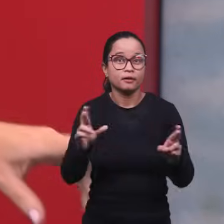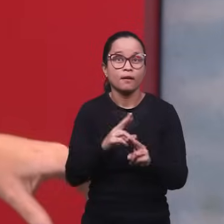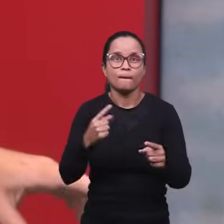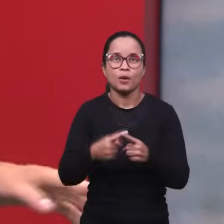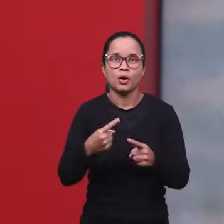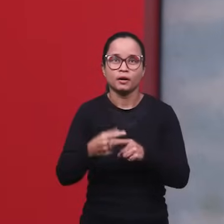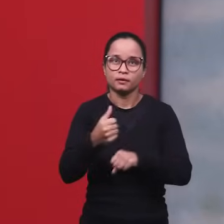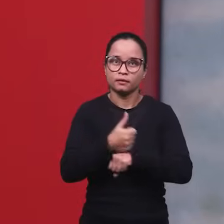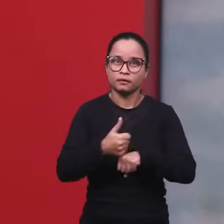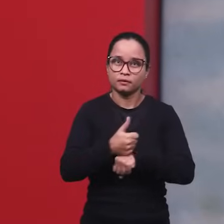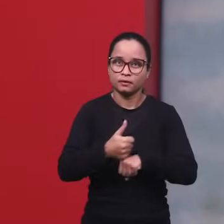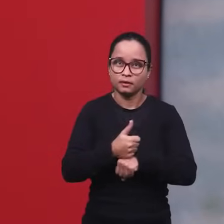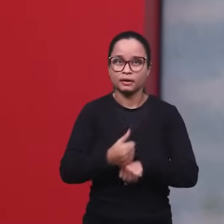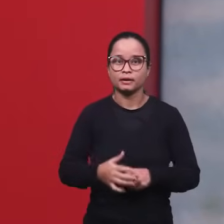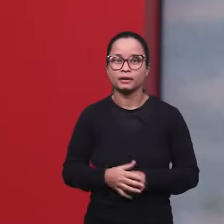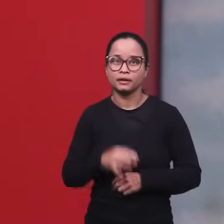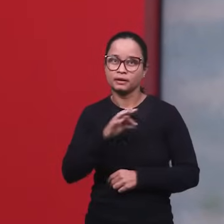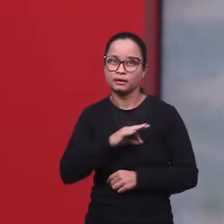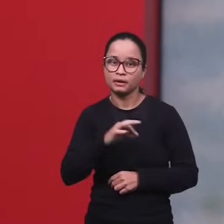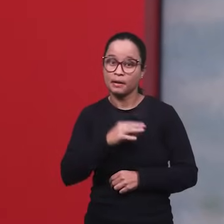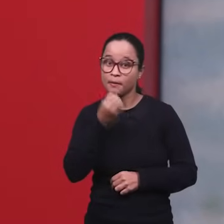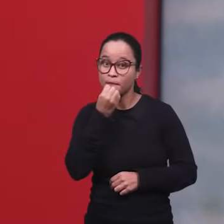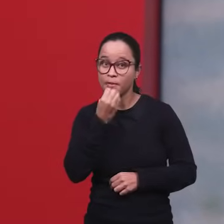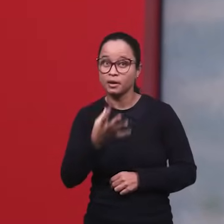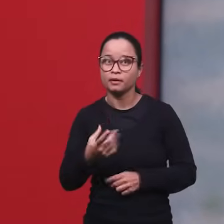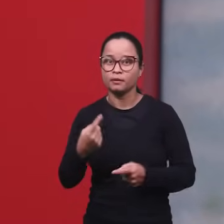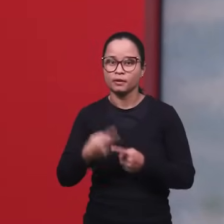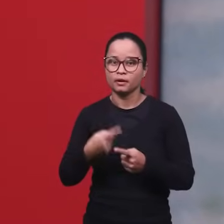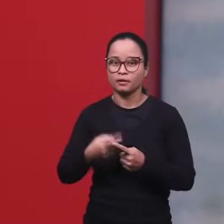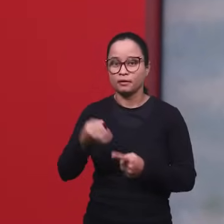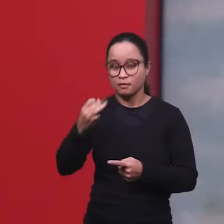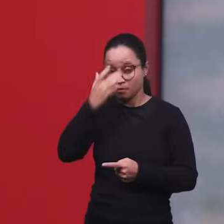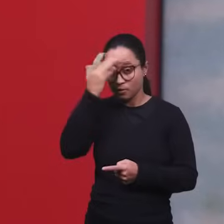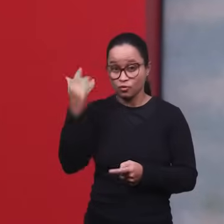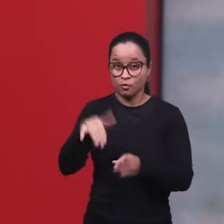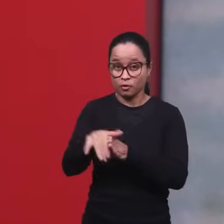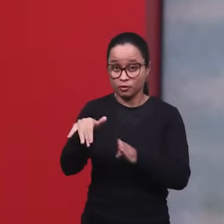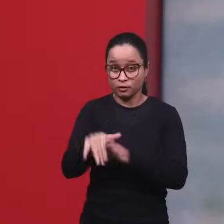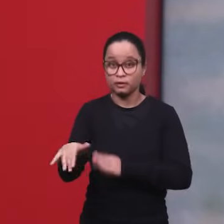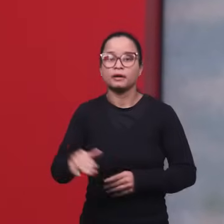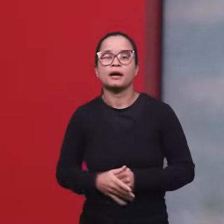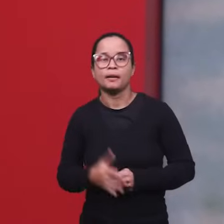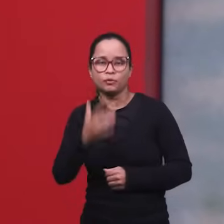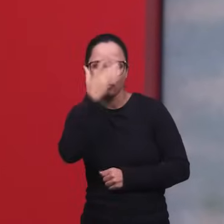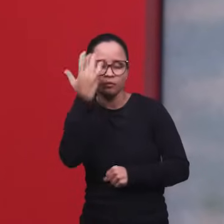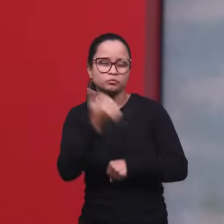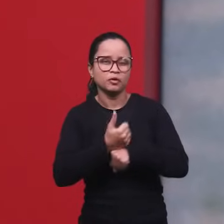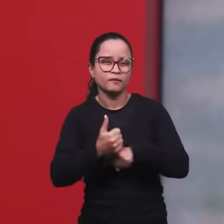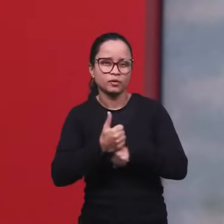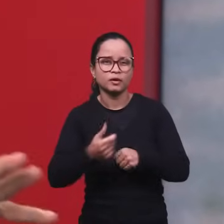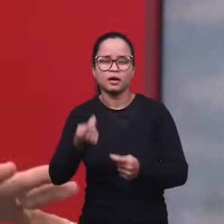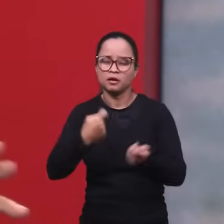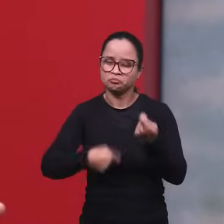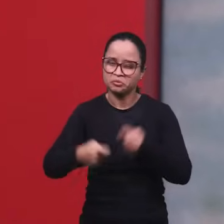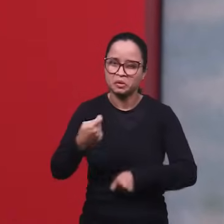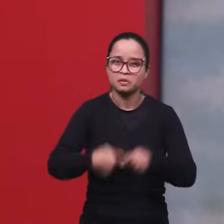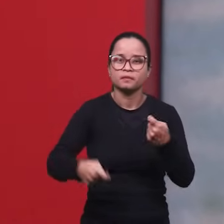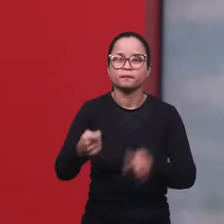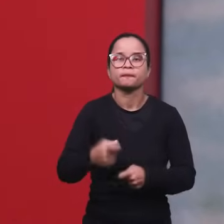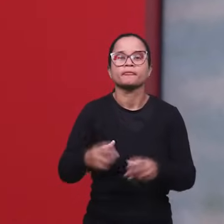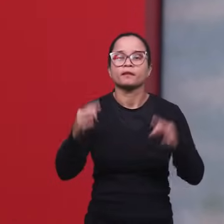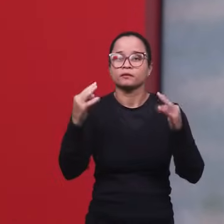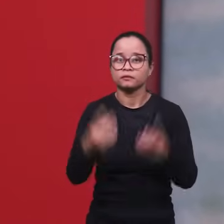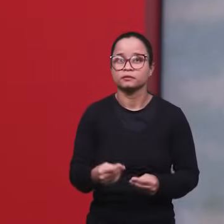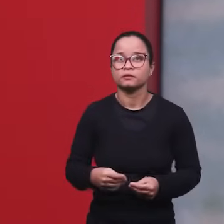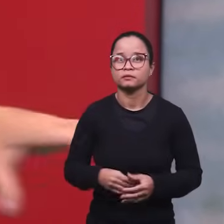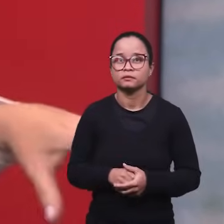Porque tem muitos profissionais, imagina um médico que ganha bem. Se ele não tem uma pessoa para orientar, um advogado ou um contador né, que faz ali